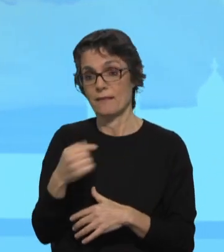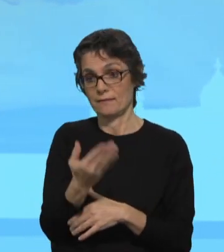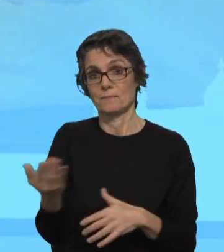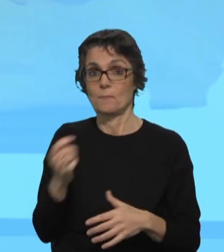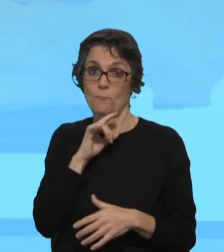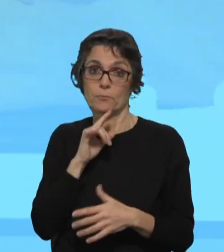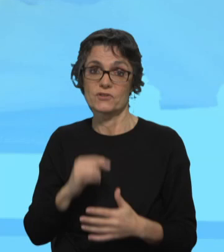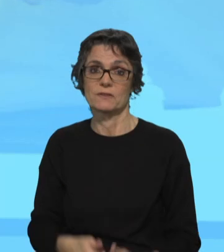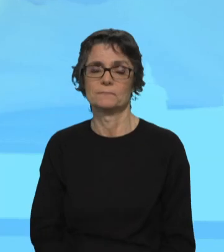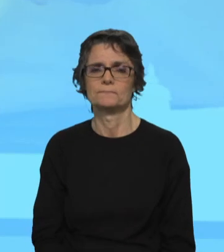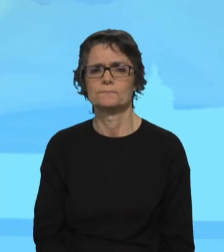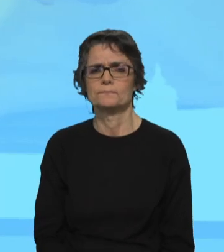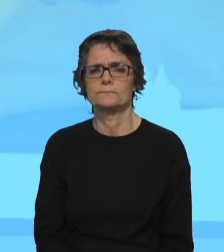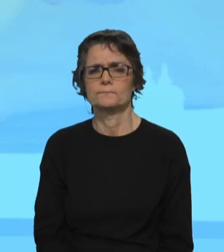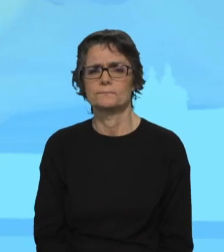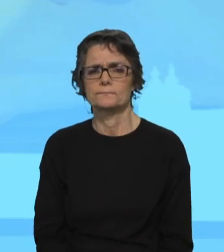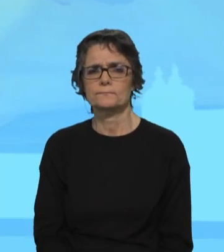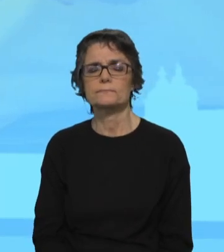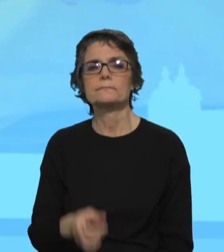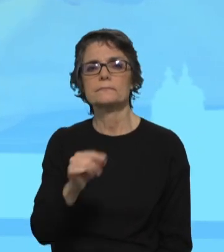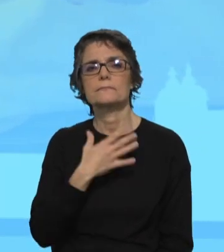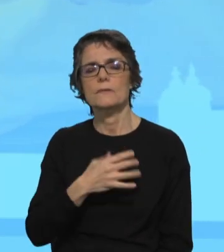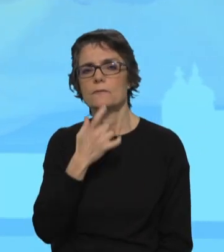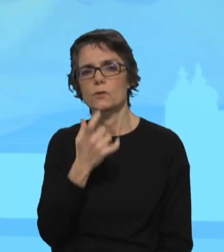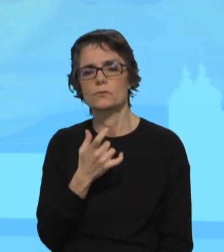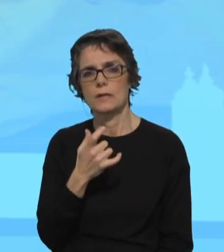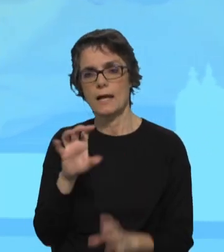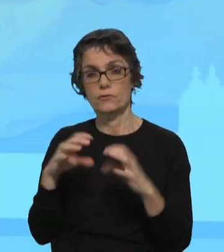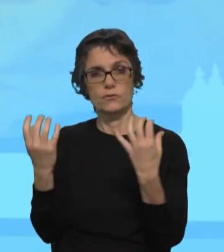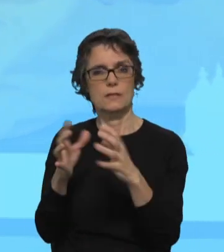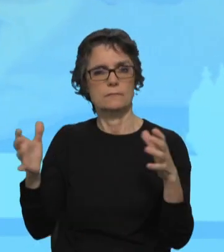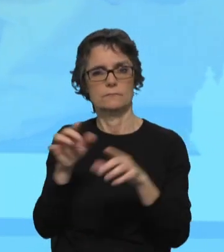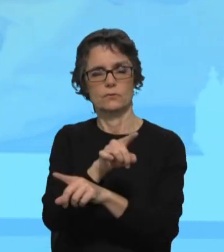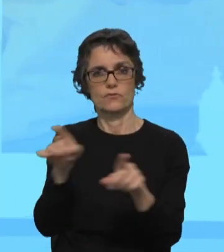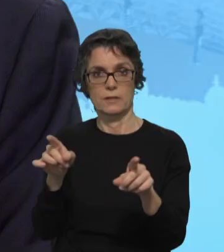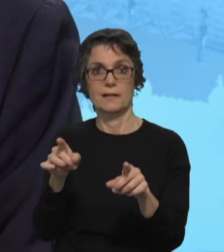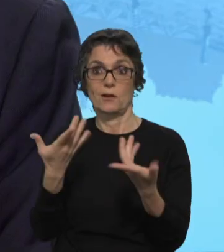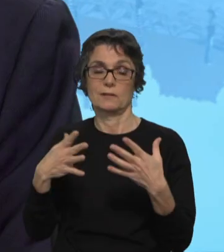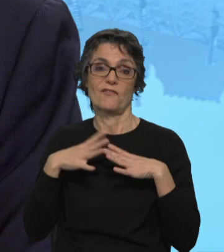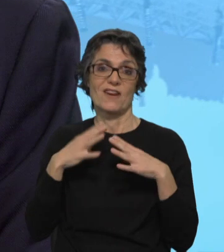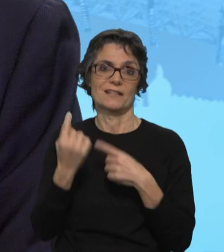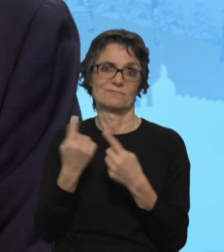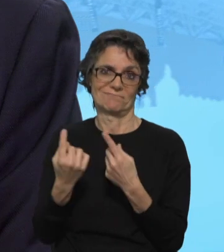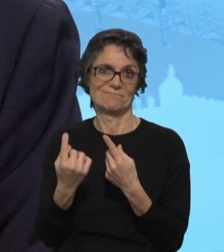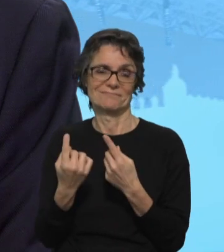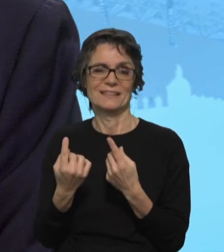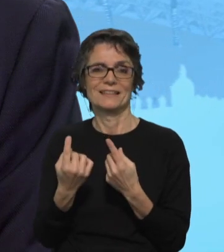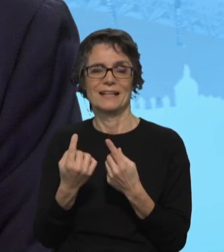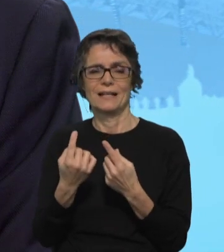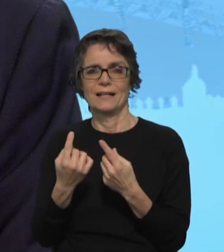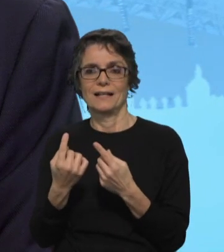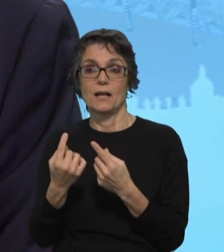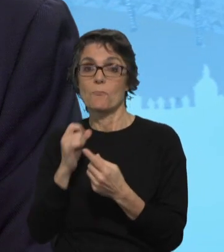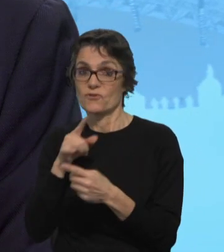que formulação podemos dirigir à sociedade mais lata que se prepara para alguns dias de férias em detrimento de uma escolha